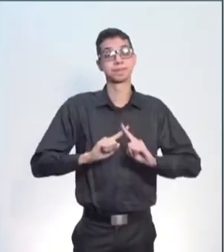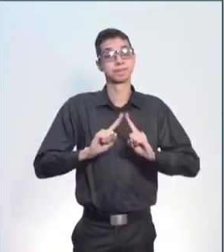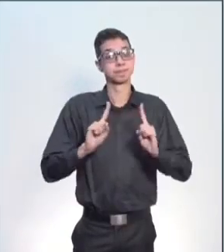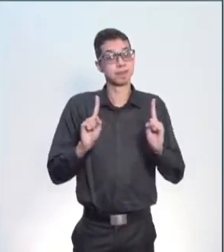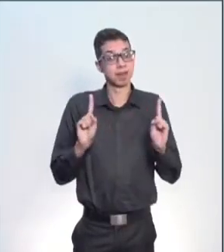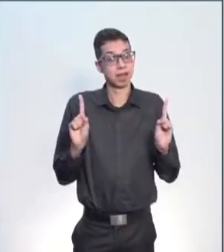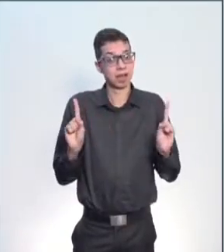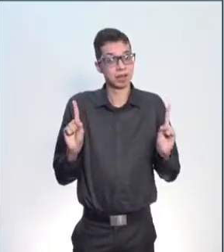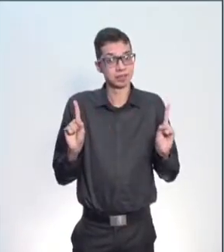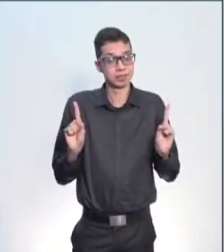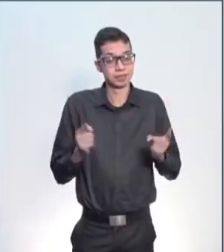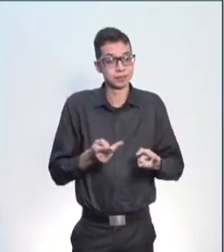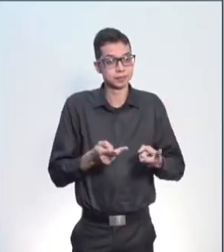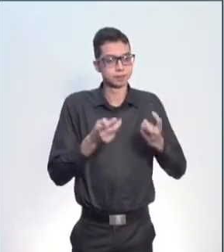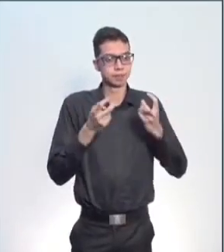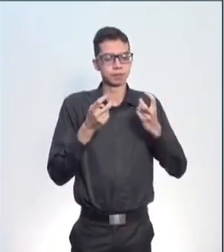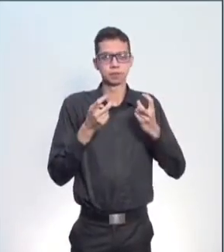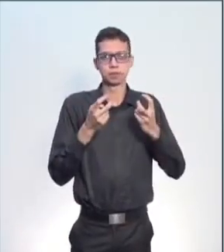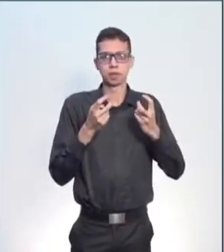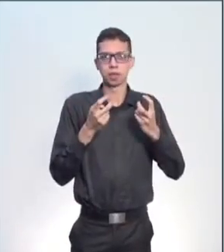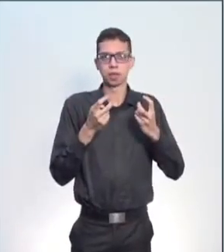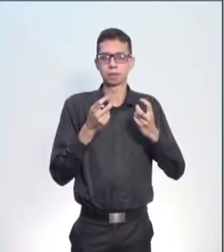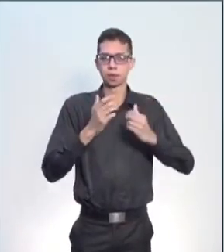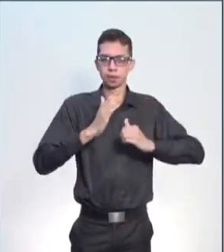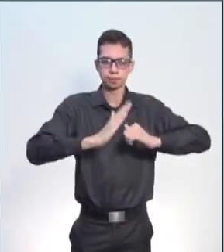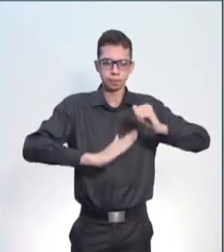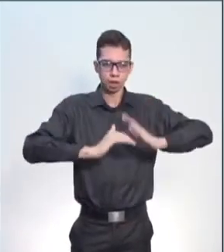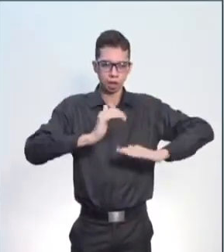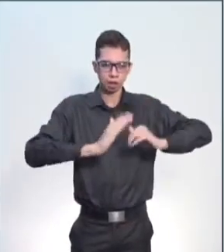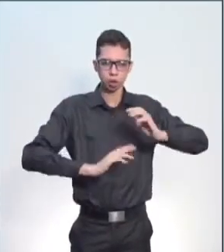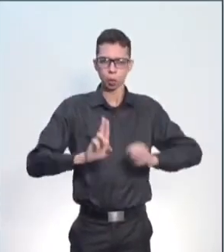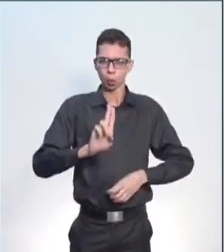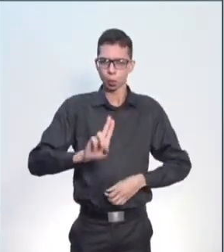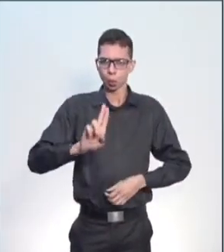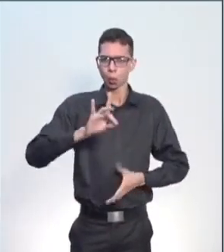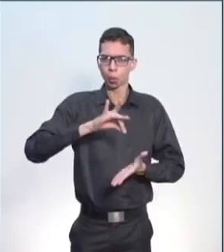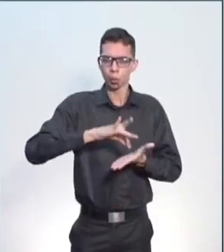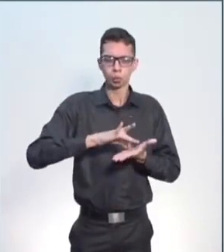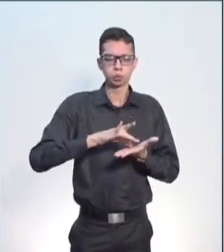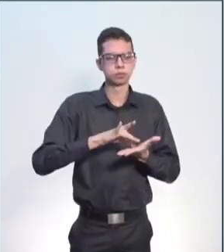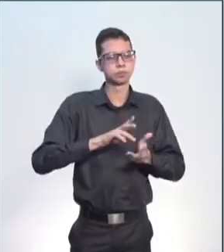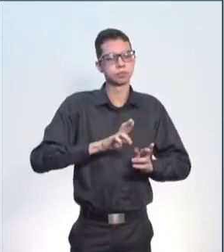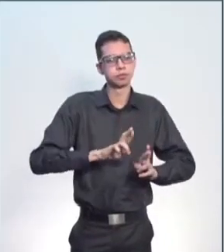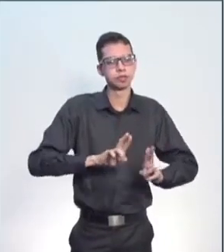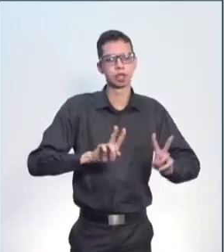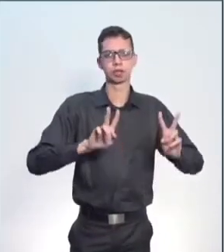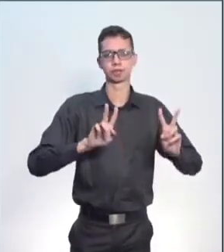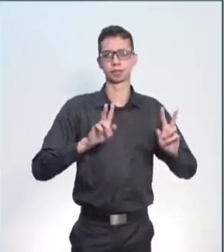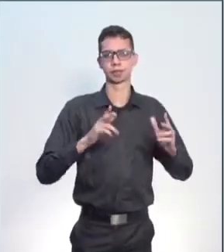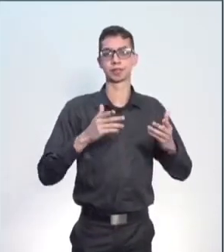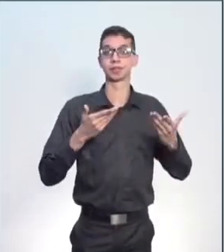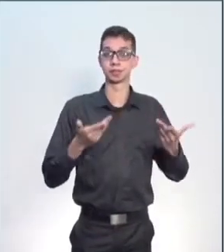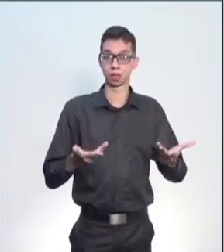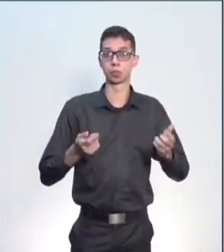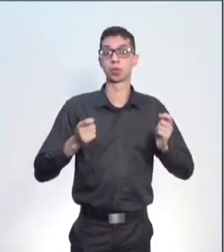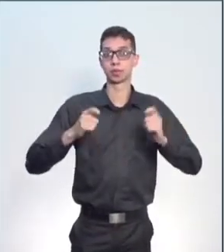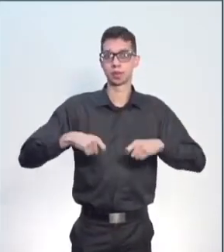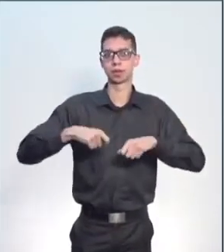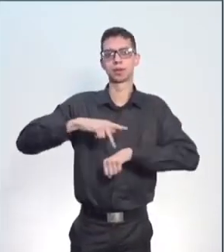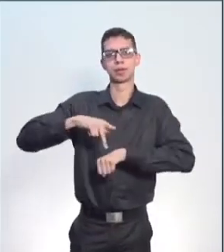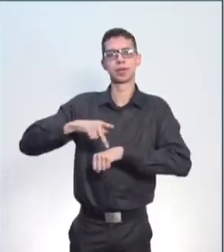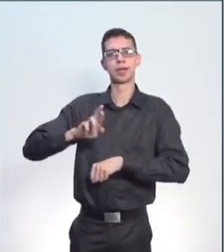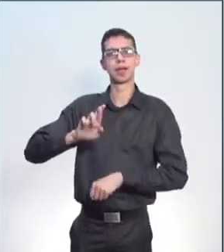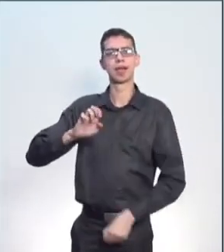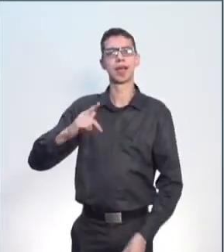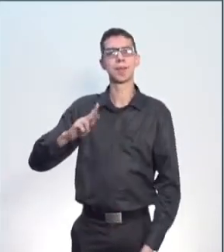por completo na prática, e seu melhor uso consiste em governar a República e converter em obras